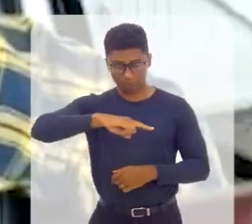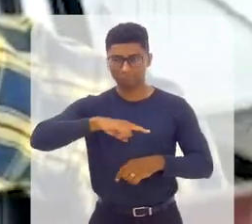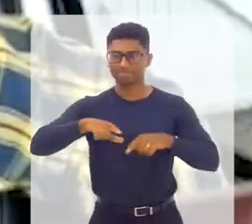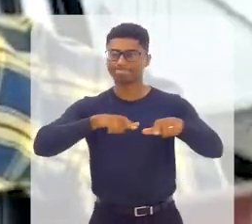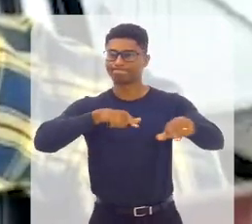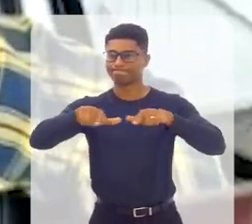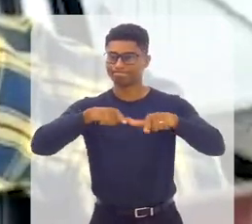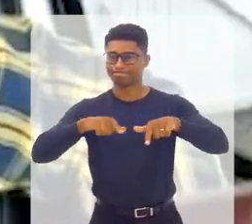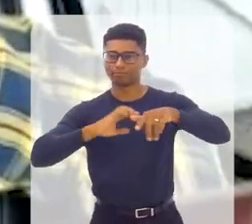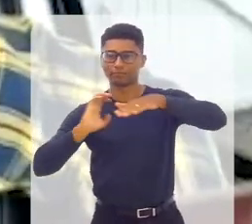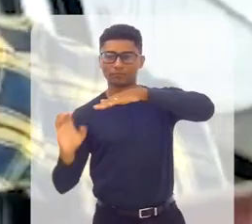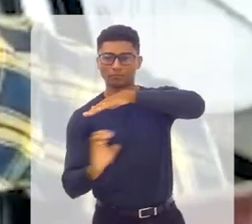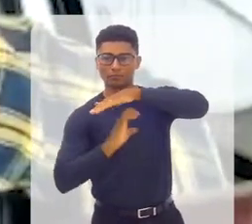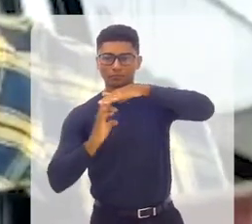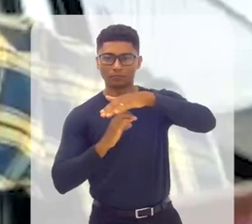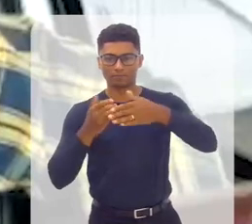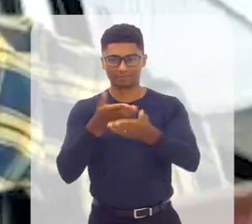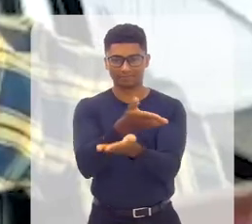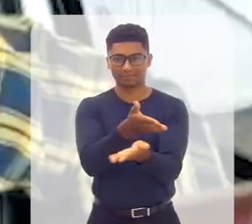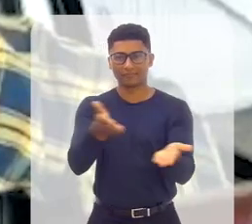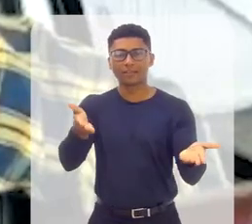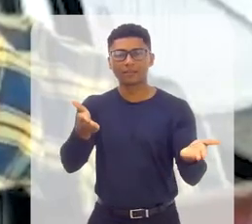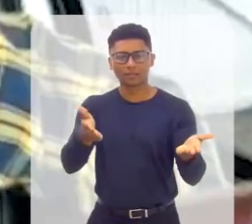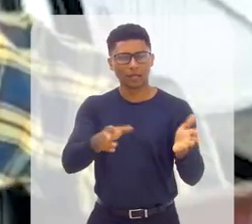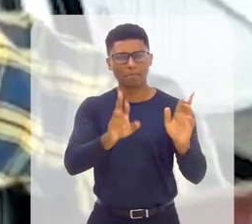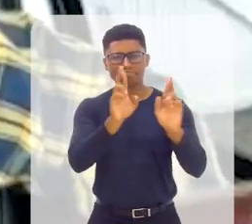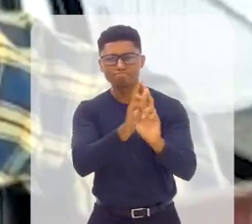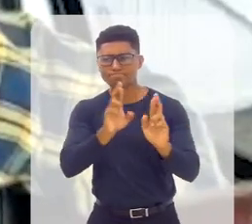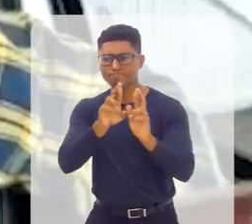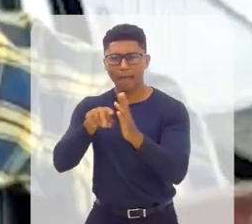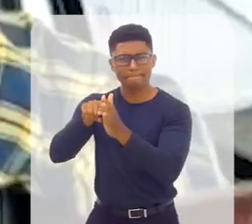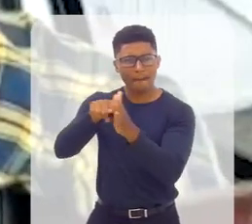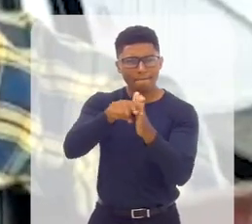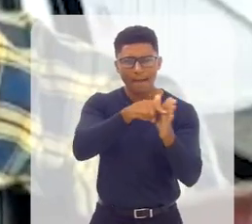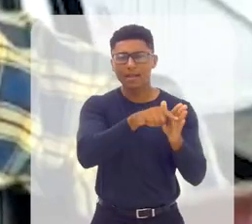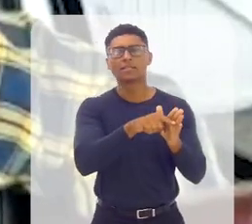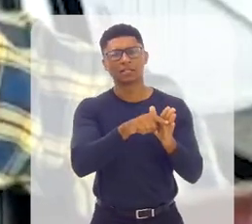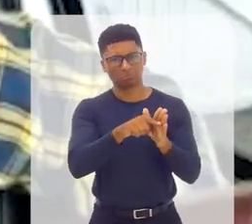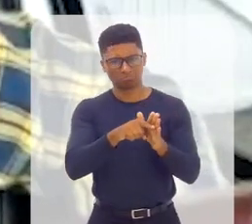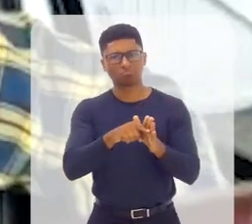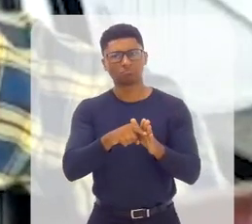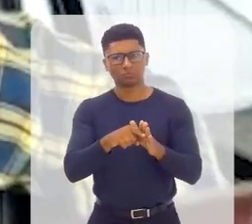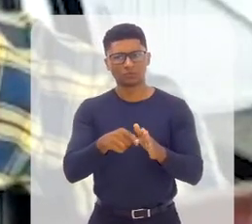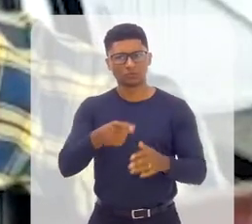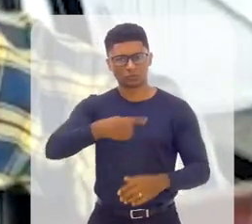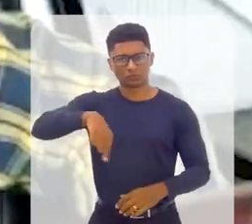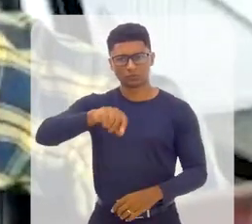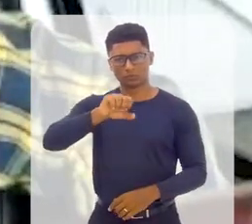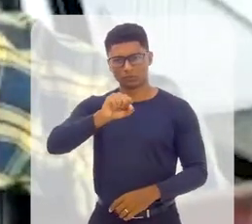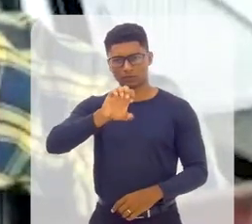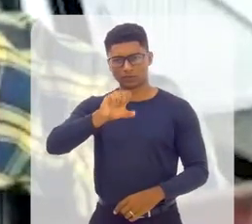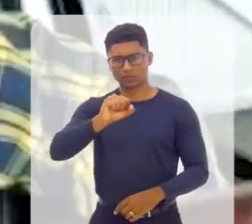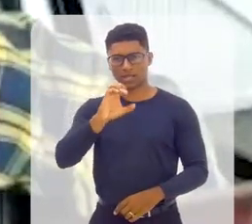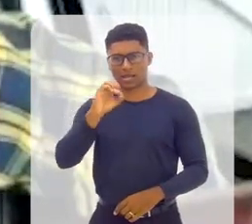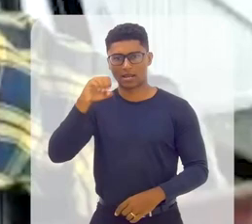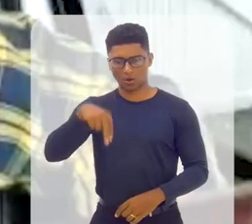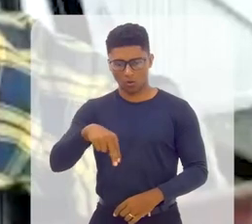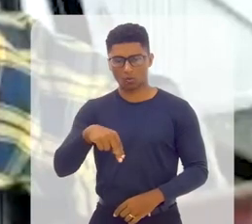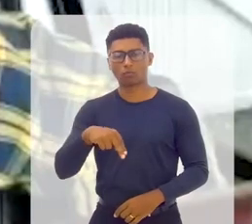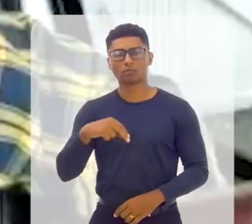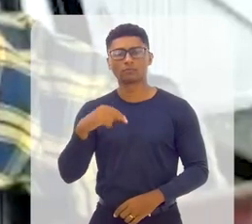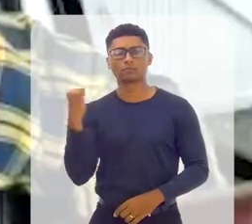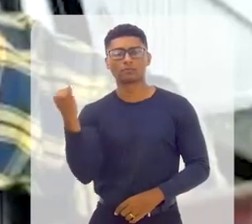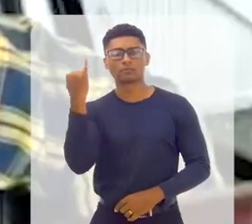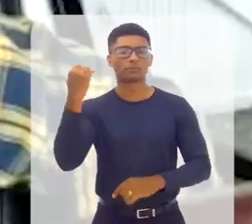empresarial contábil, das empresas de auditoria e perícia. E o que mais é relevante no Sescom, Geisa, é a representação de